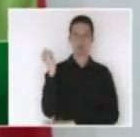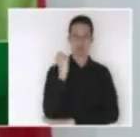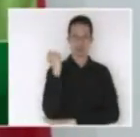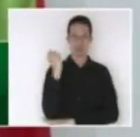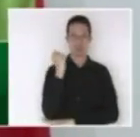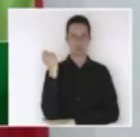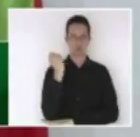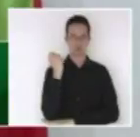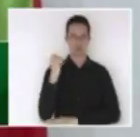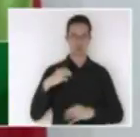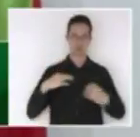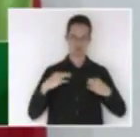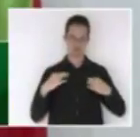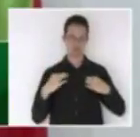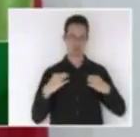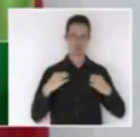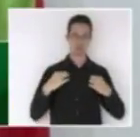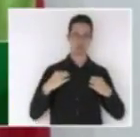Quero aqui